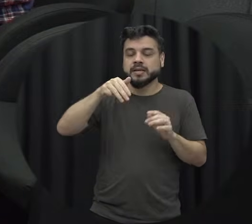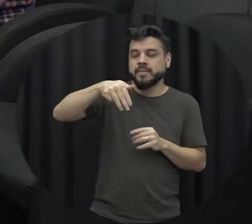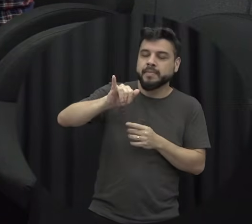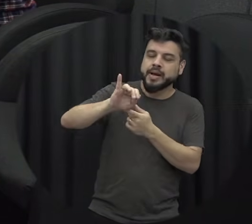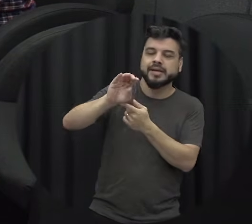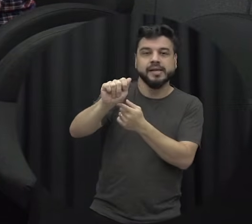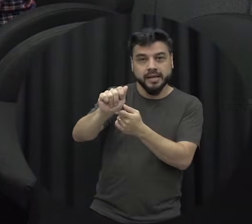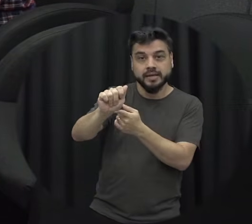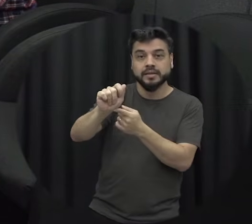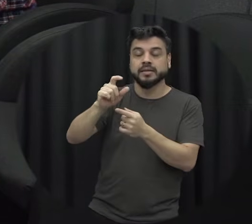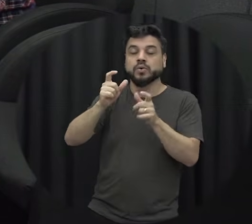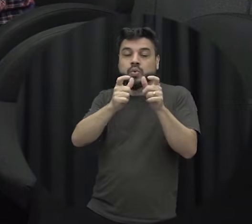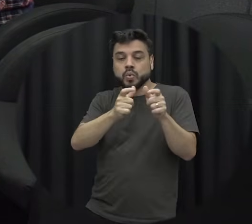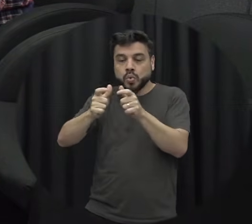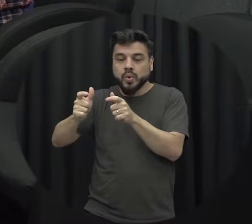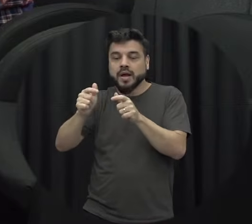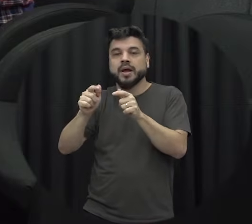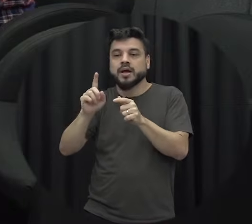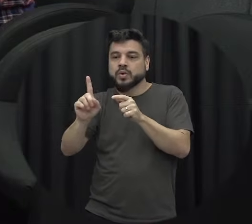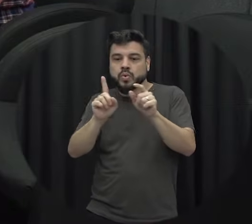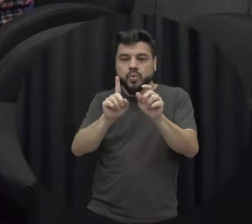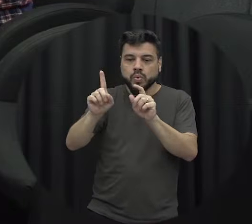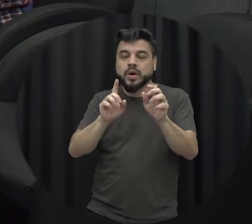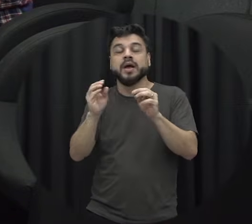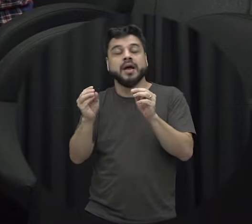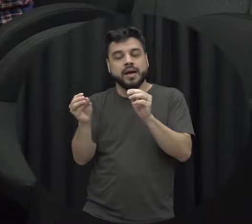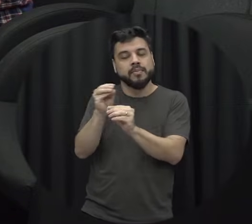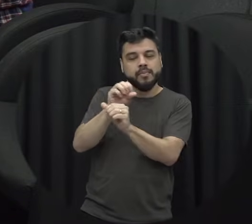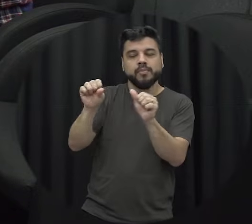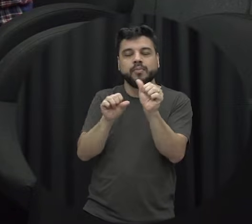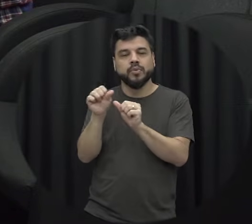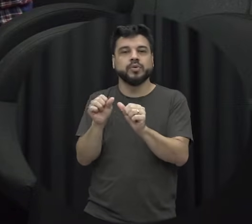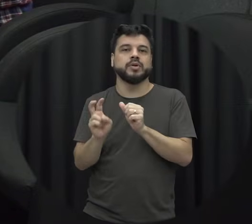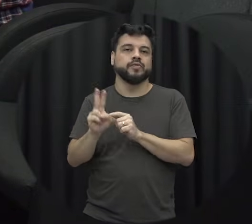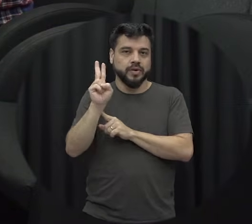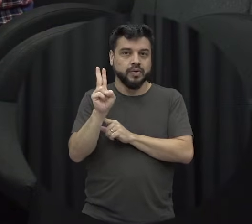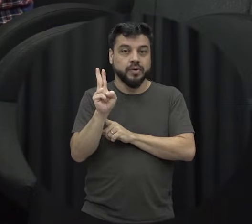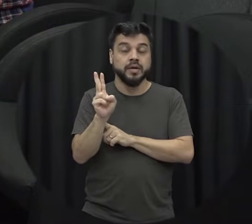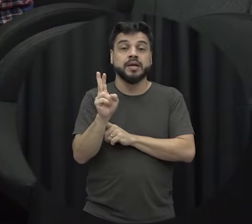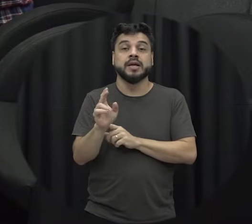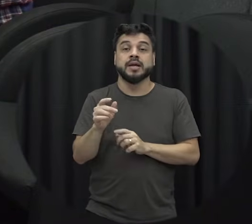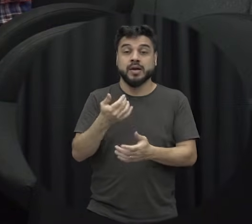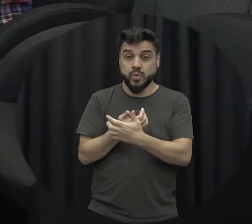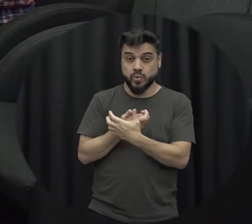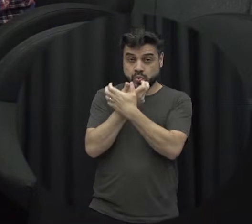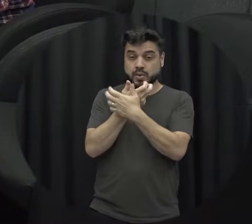né? A forma como os incas registravam o sistema de numeração deles nas cordas pendentes